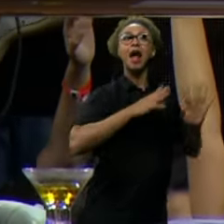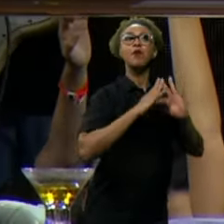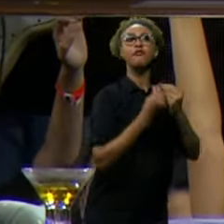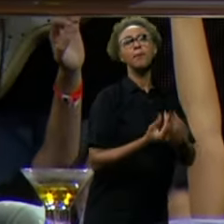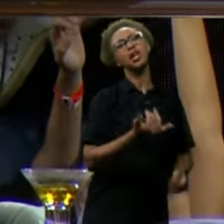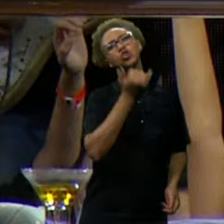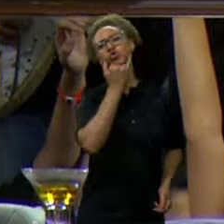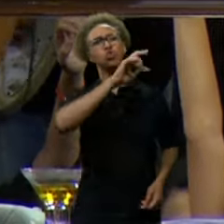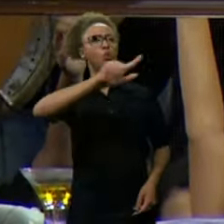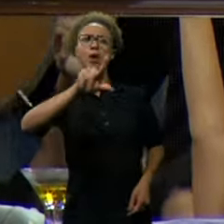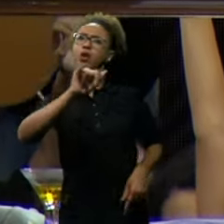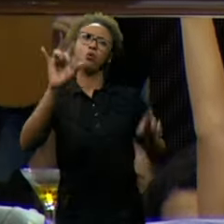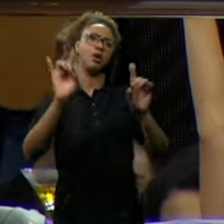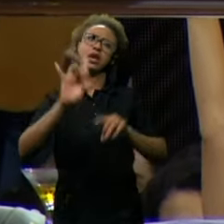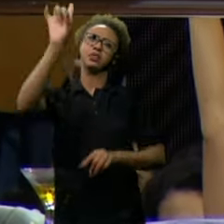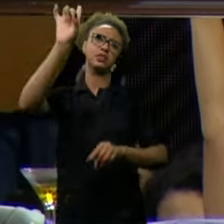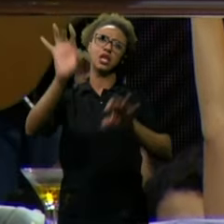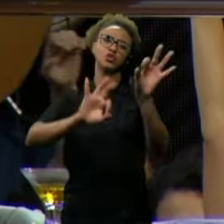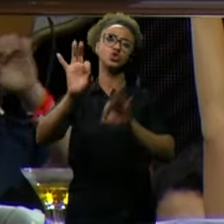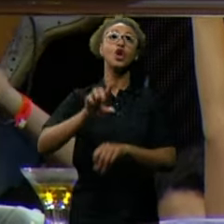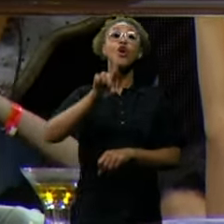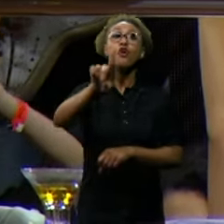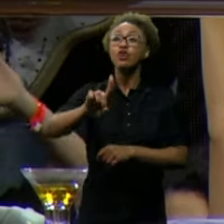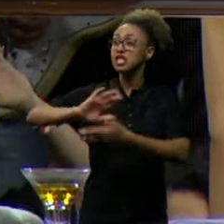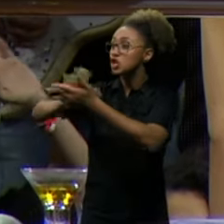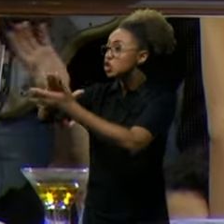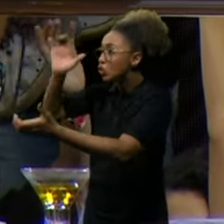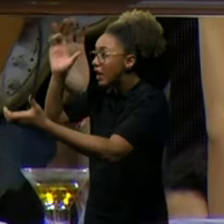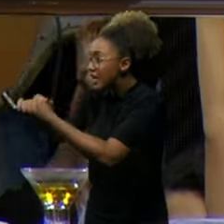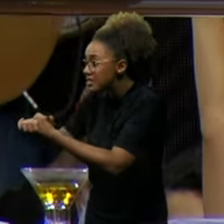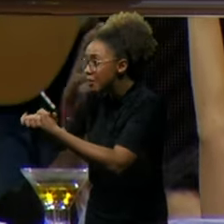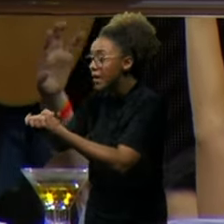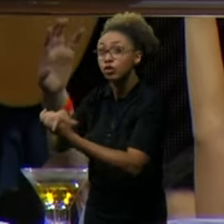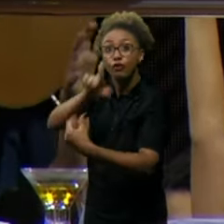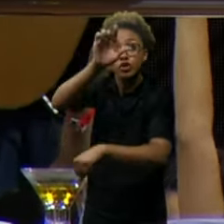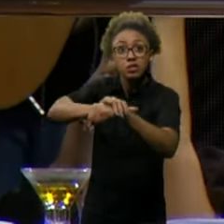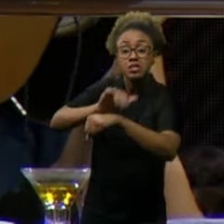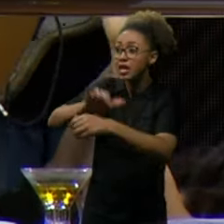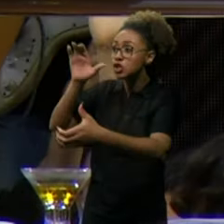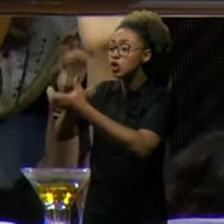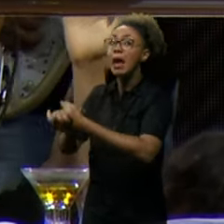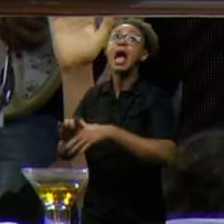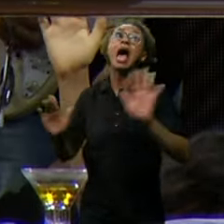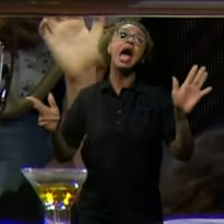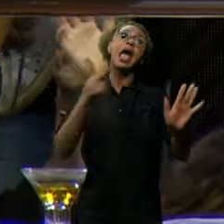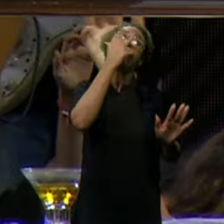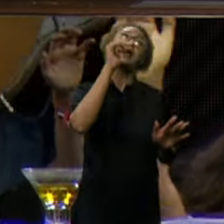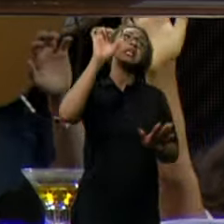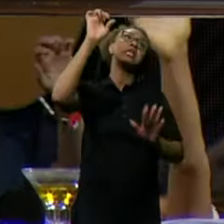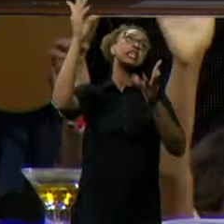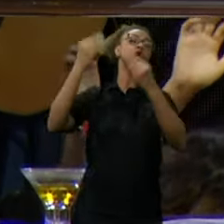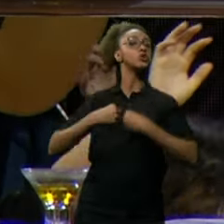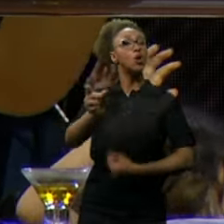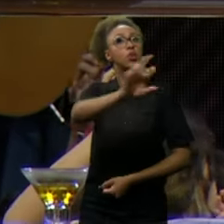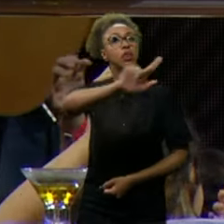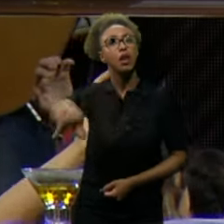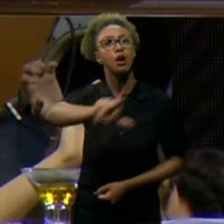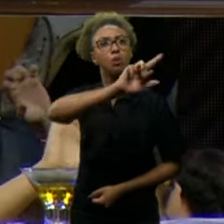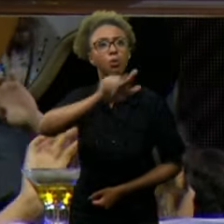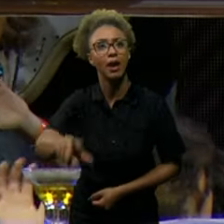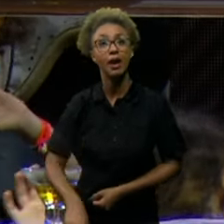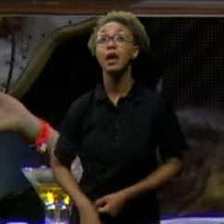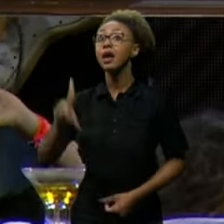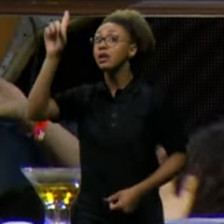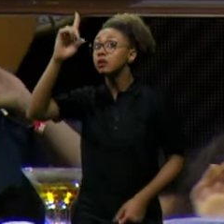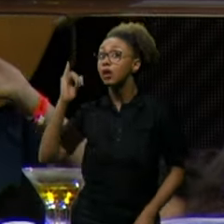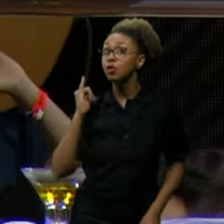vai ter que destruir um casamento para você até um casamento parece que a família que Deus falou mas não é Deus está dizendo é